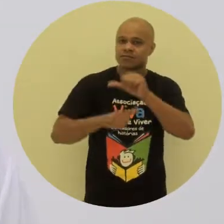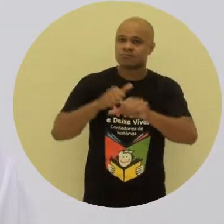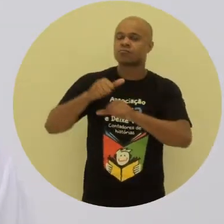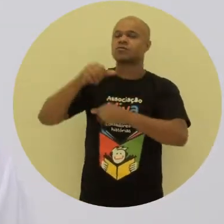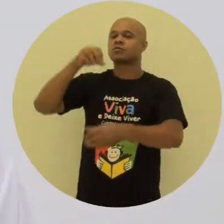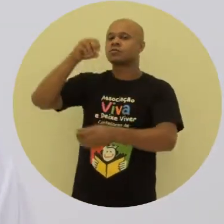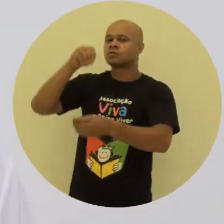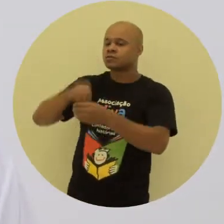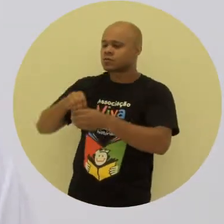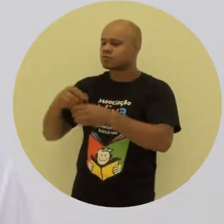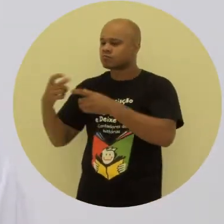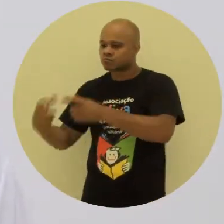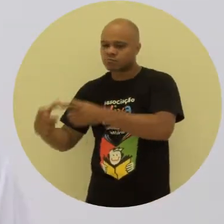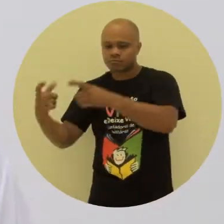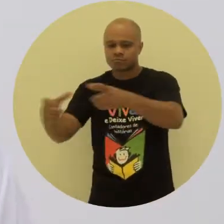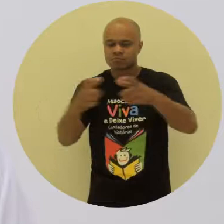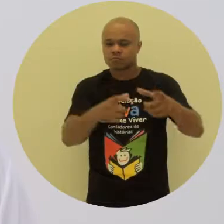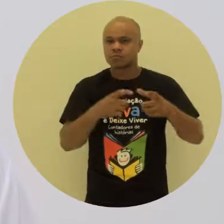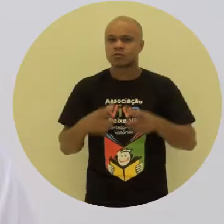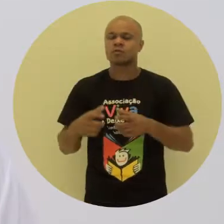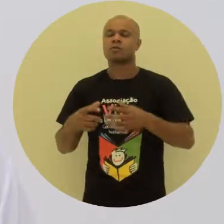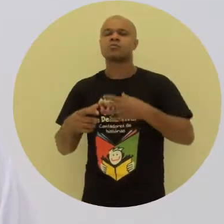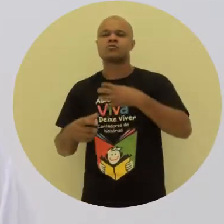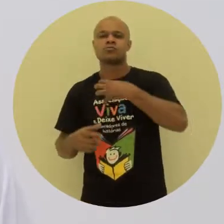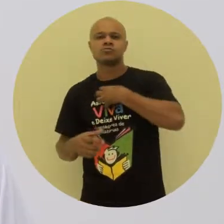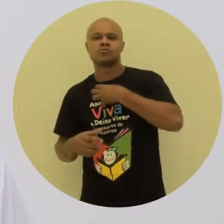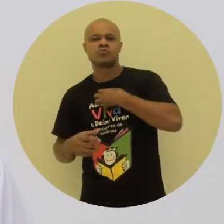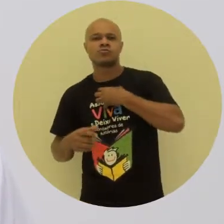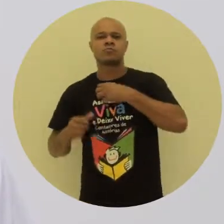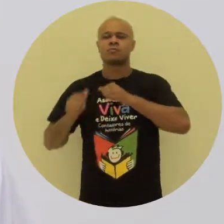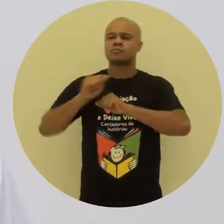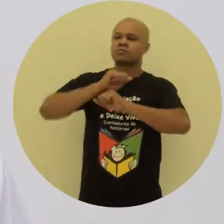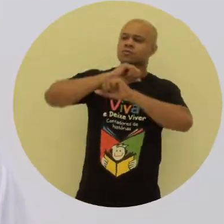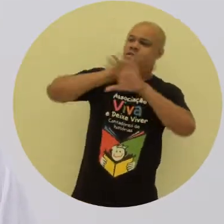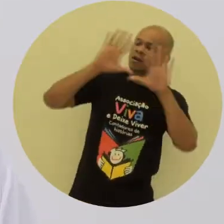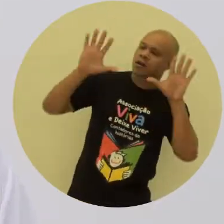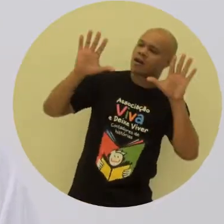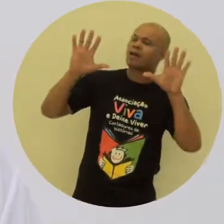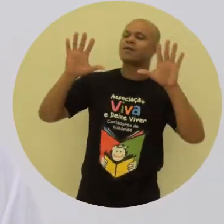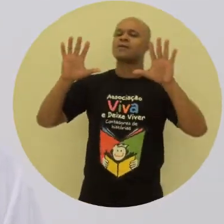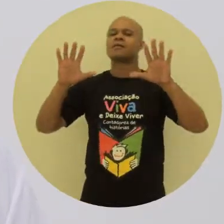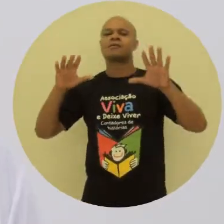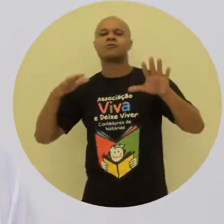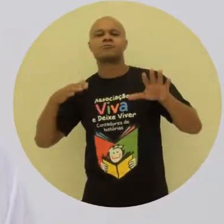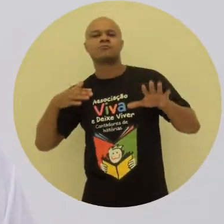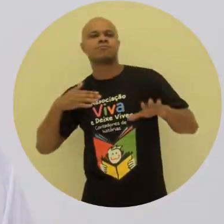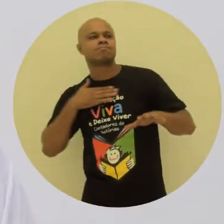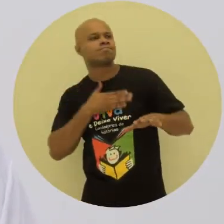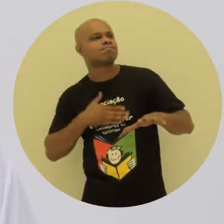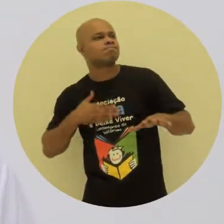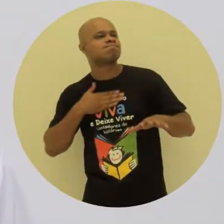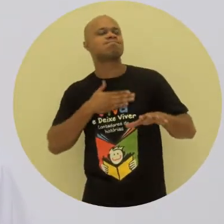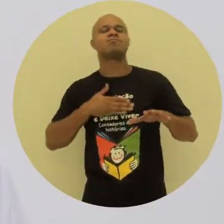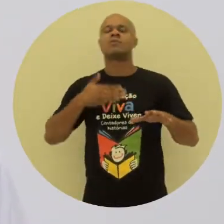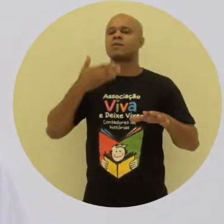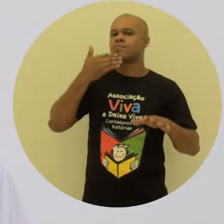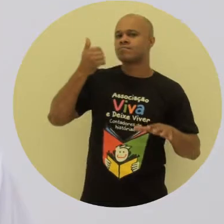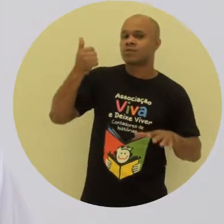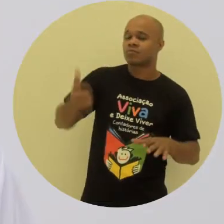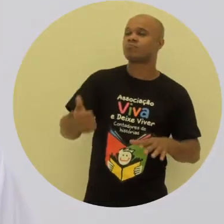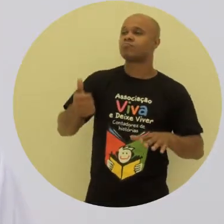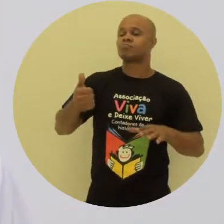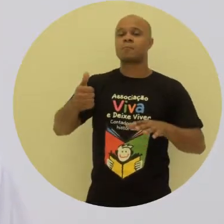ala psiquiátrica da criança e do adolescente em um espaço mais lúdico, um espaço gostoso e, mais do que